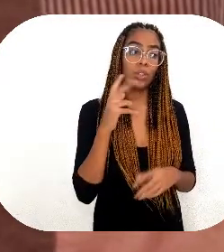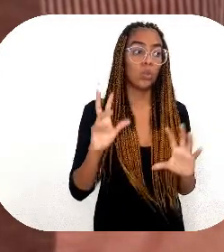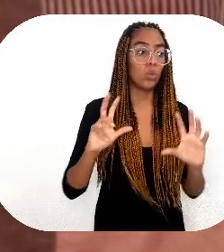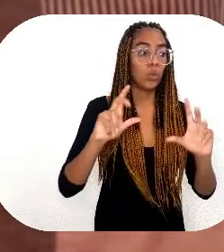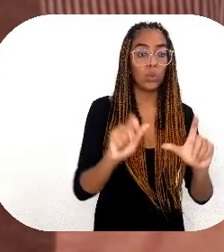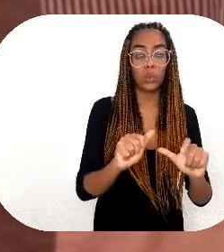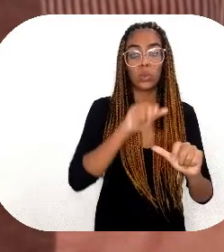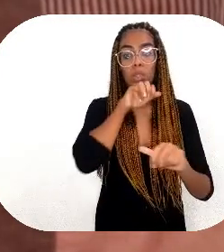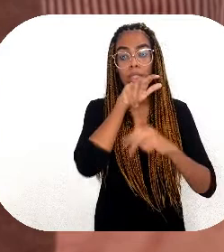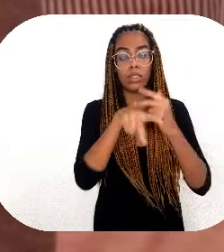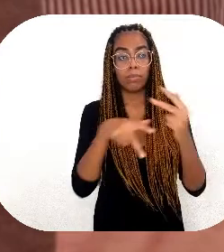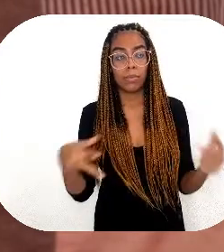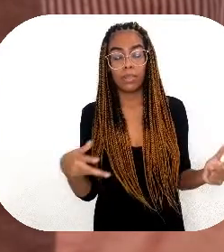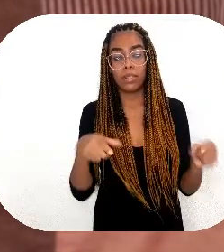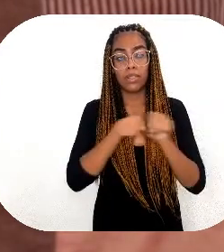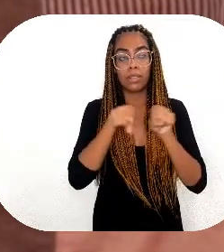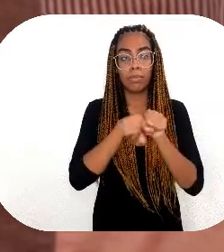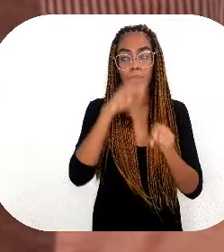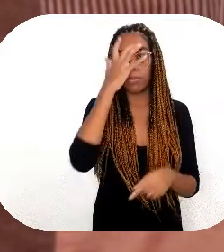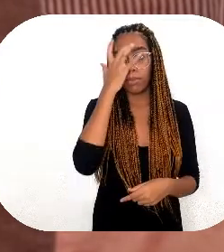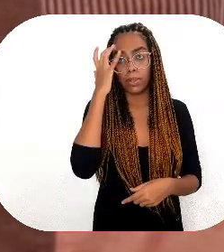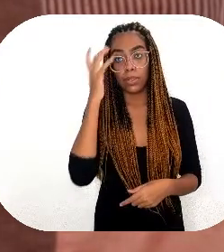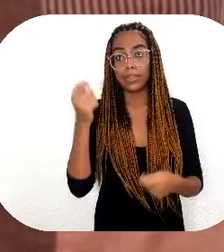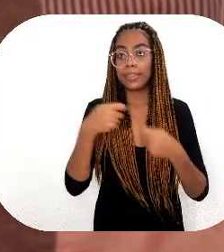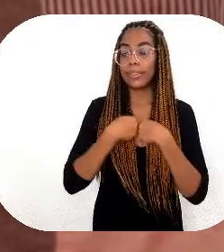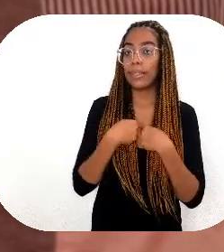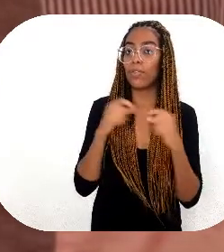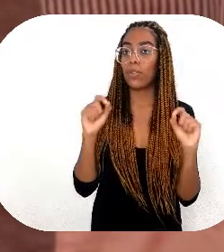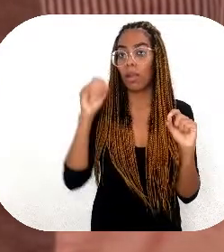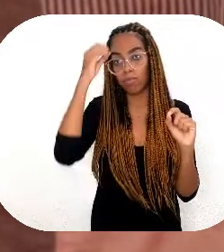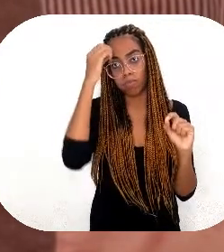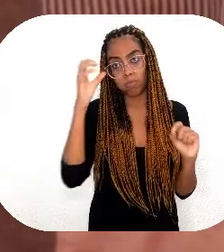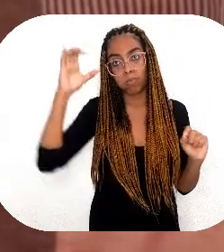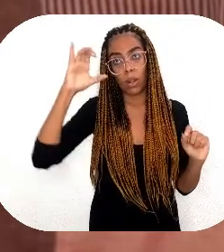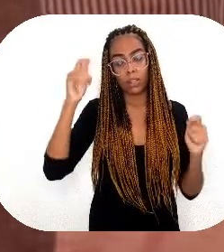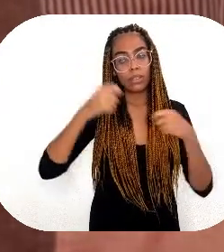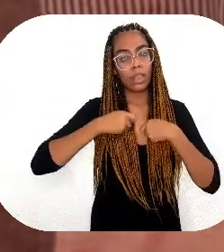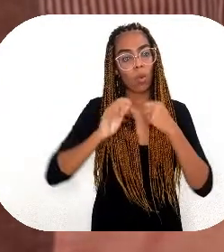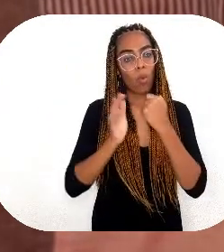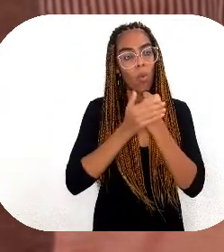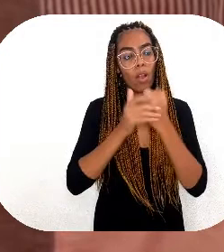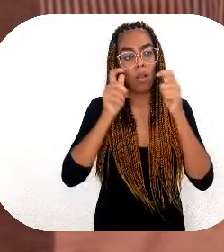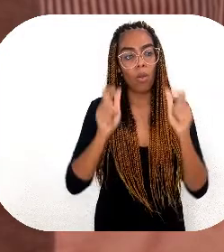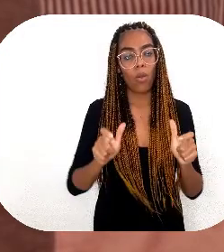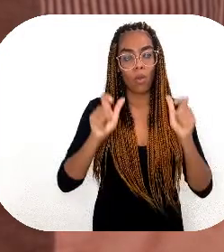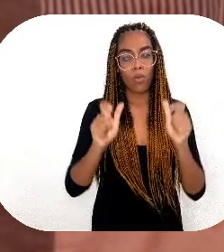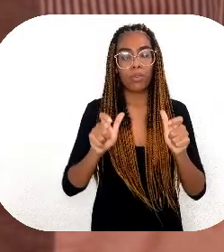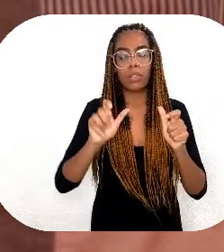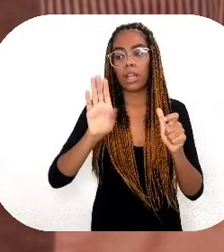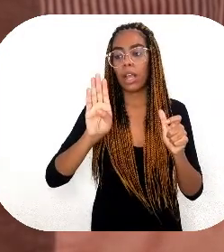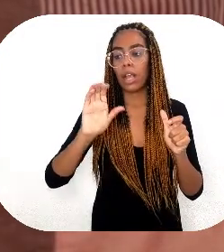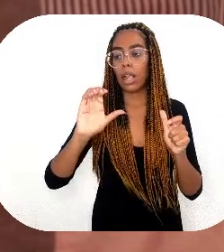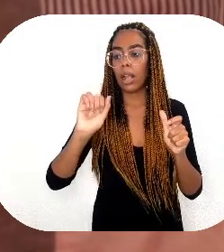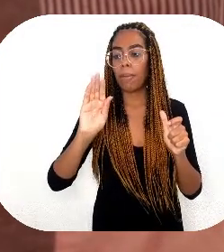disse, todos os bichos e todas as pessoas a quem Anansi pedia davam um pouco de sabedoria que Anansi guardava